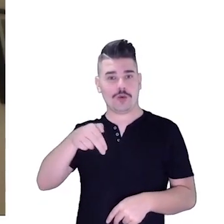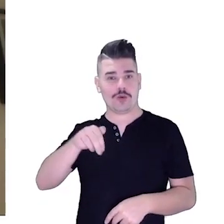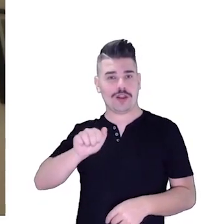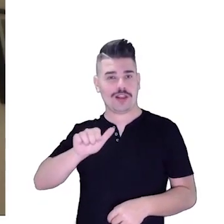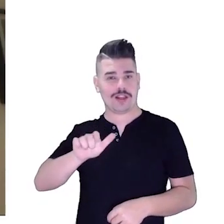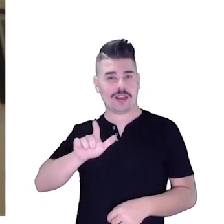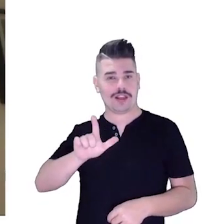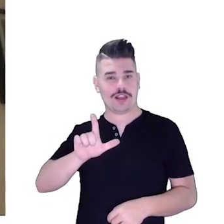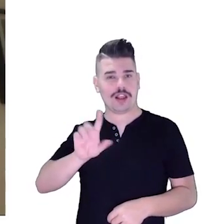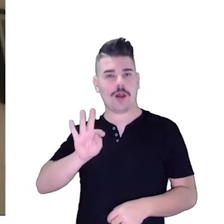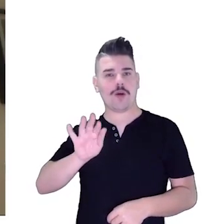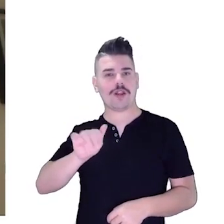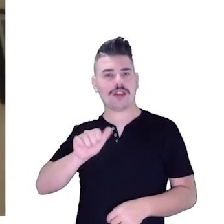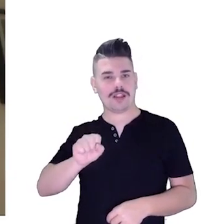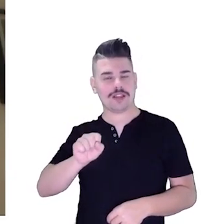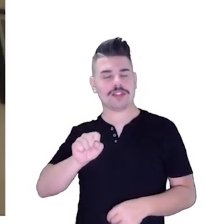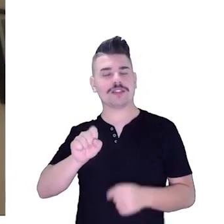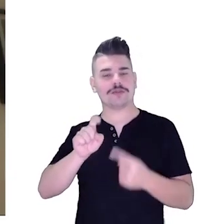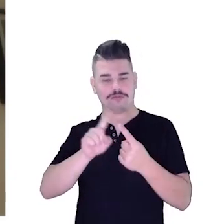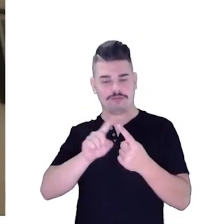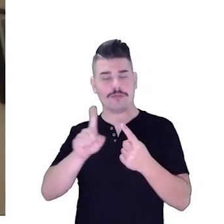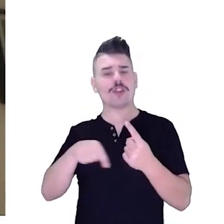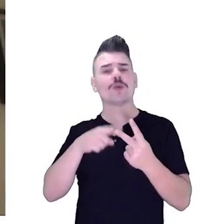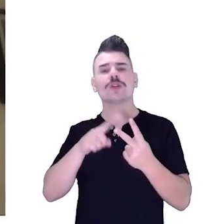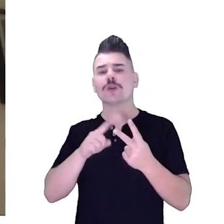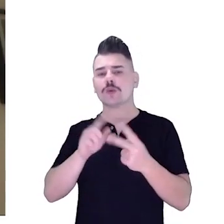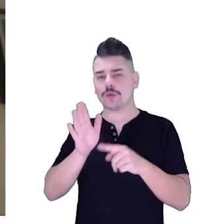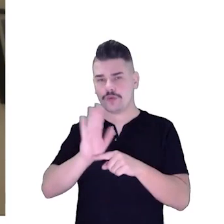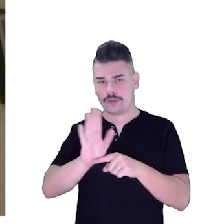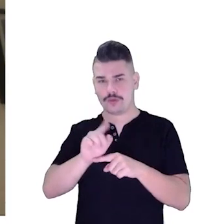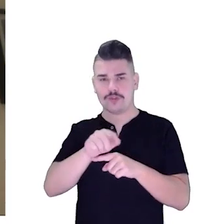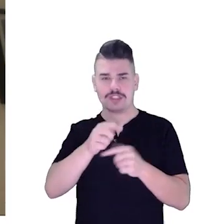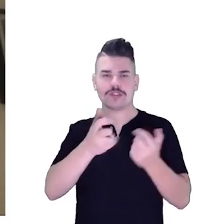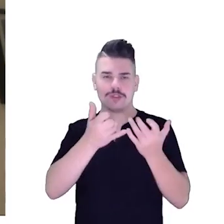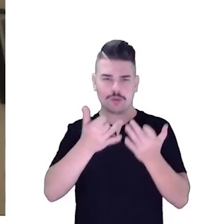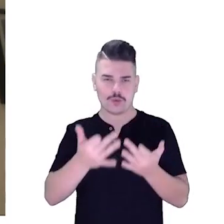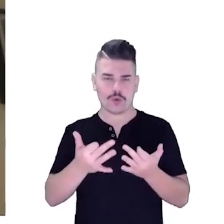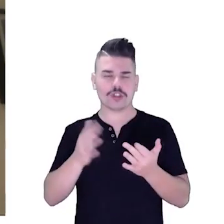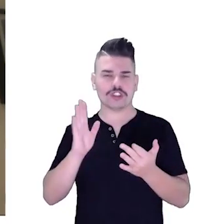de gênero nautas antes da gente partir para o segundo filme, né?